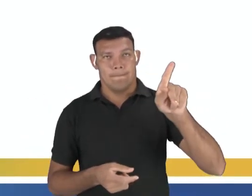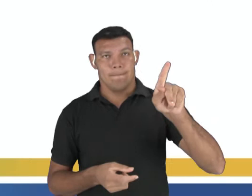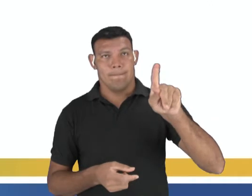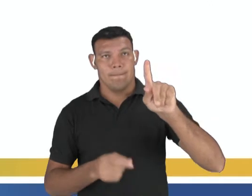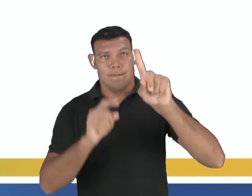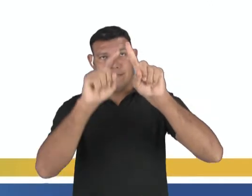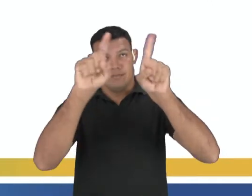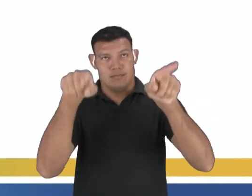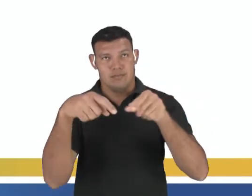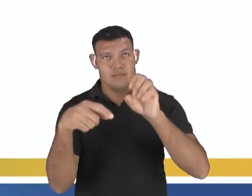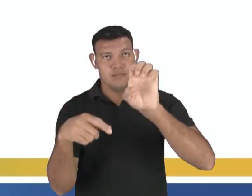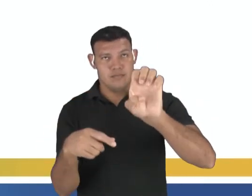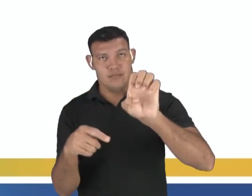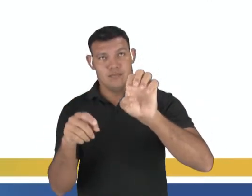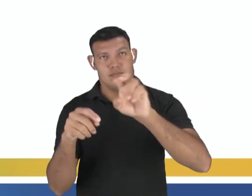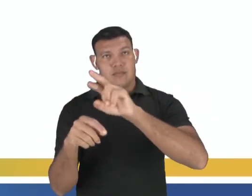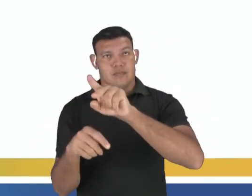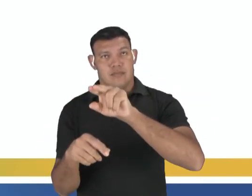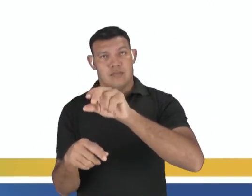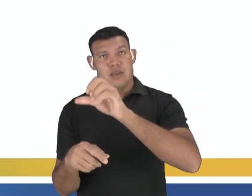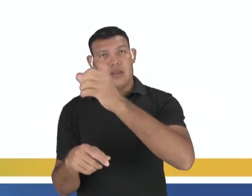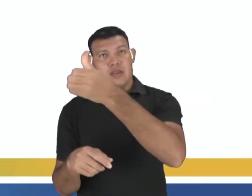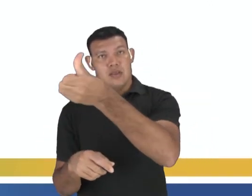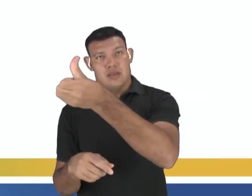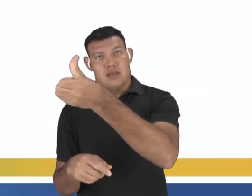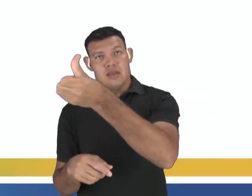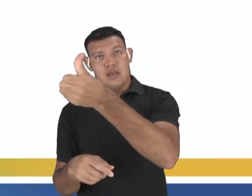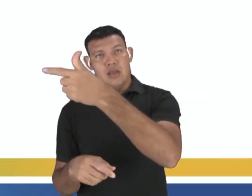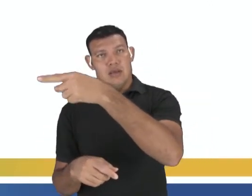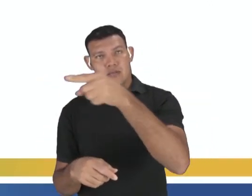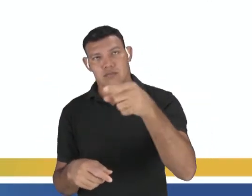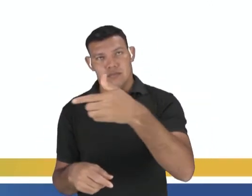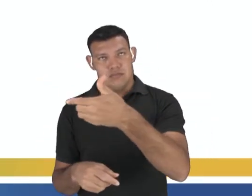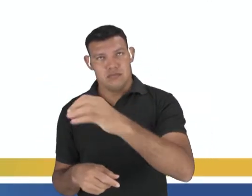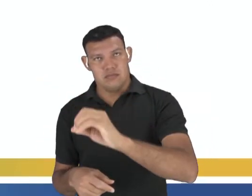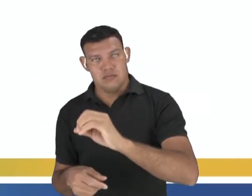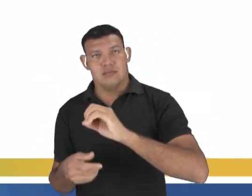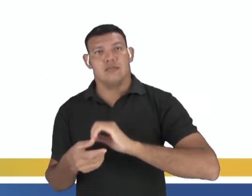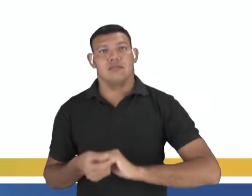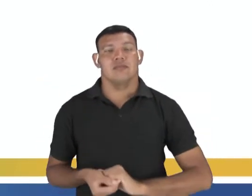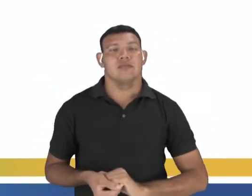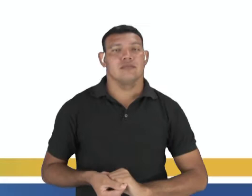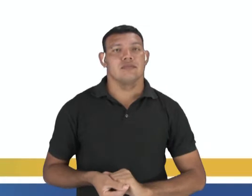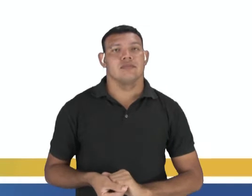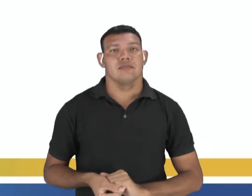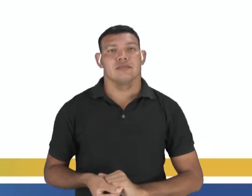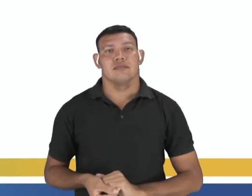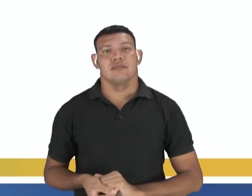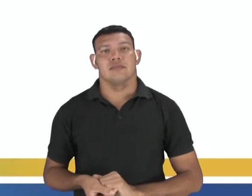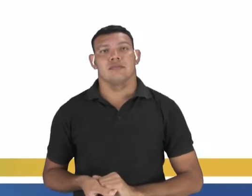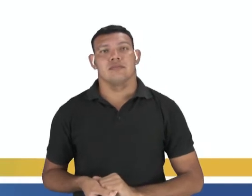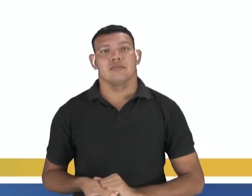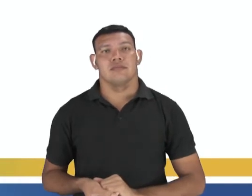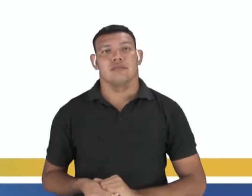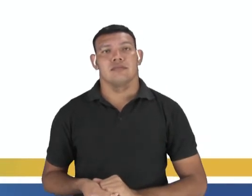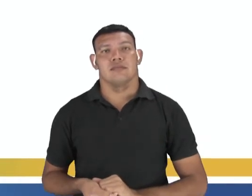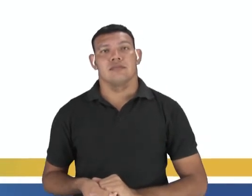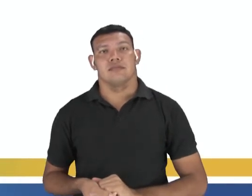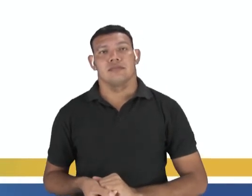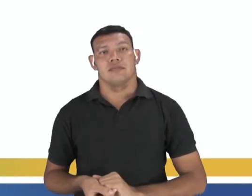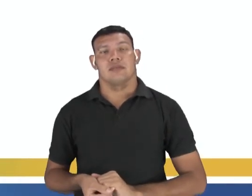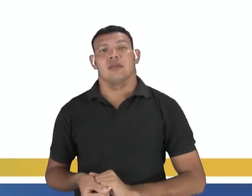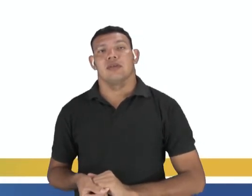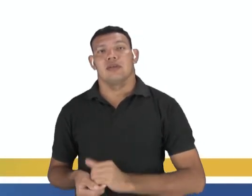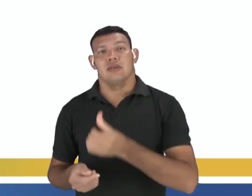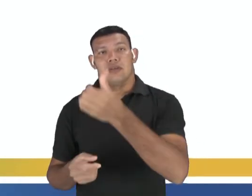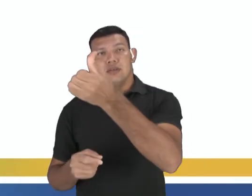por 6 sobre 20, certinho? 6 o nosso N de E e 20 o nosso N de ômega. Simplificando 6